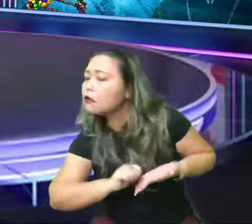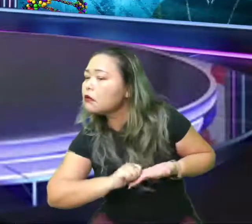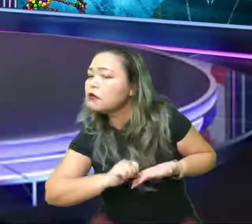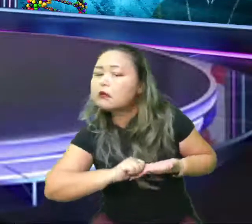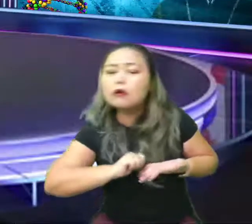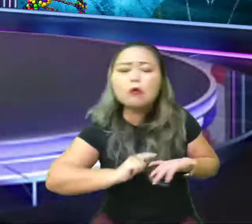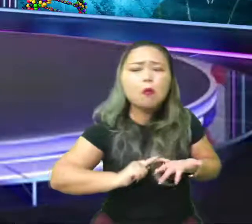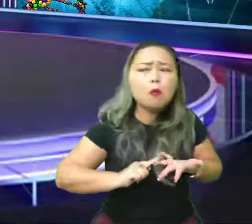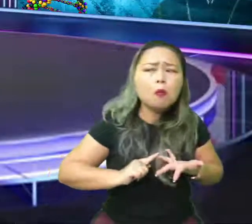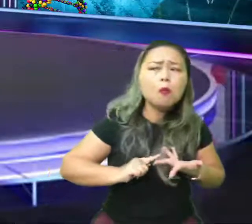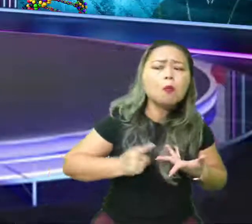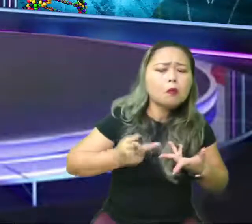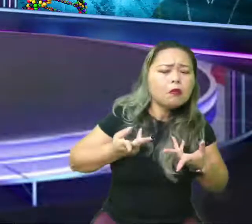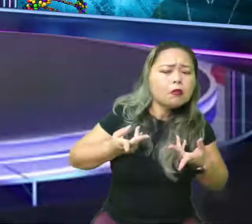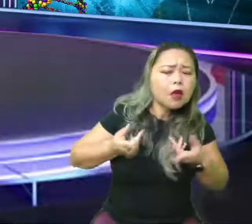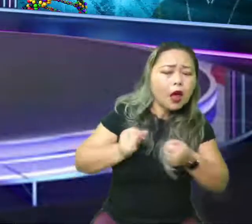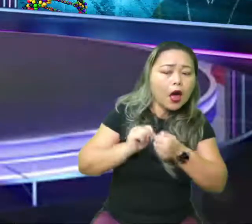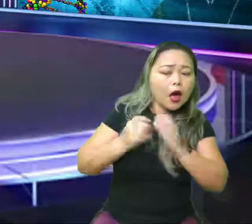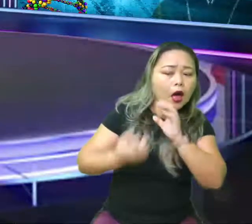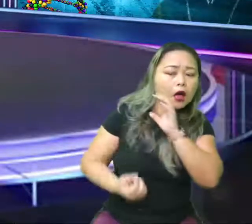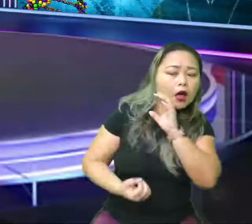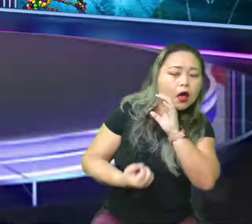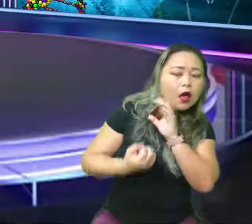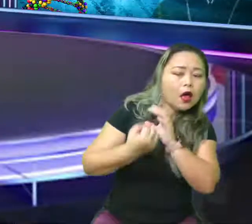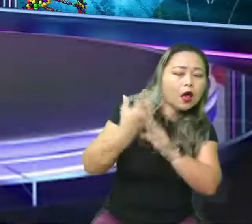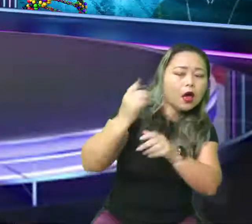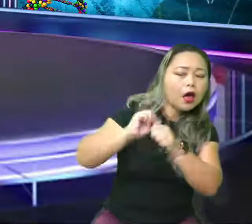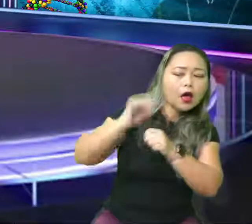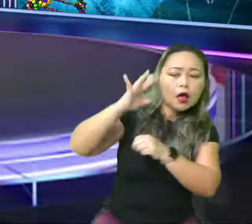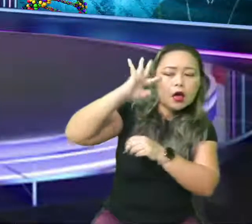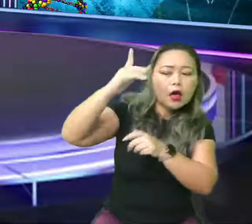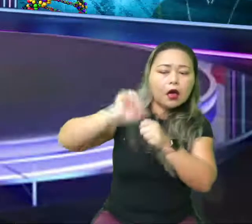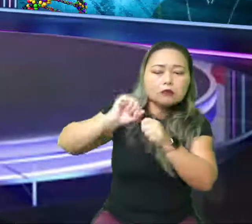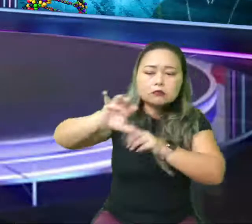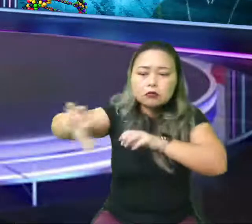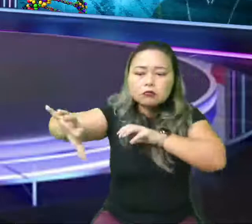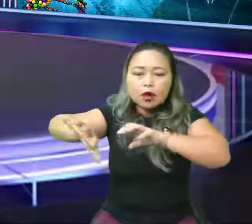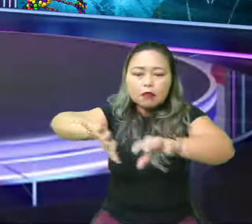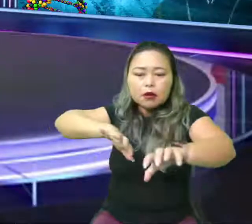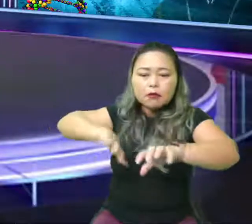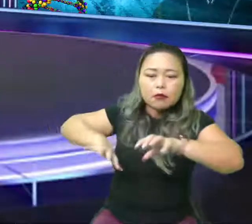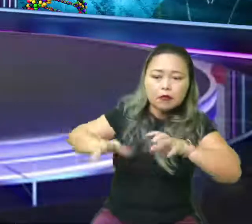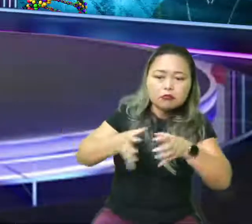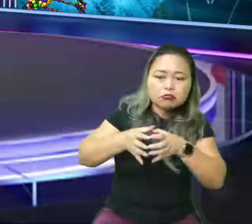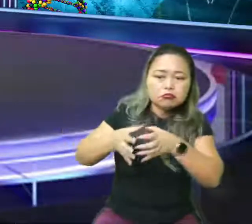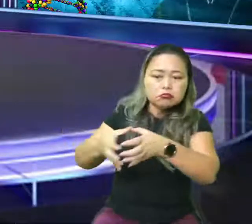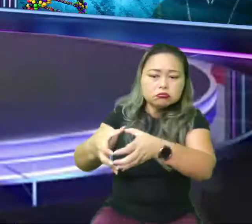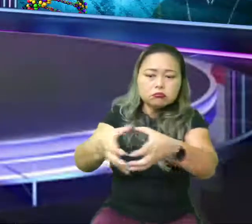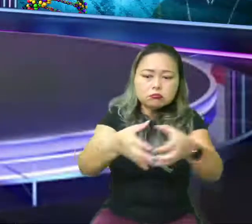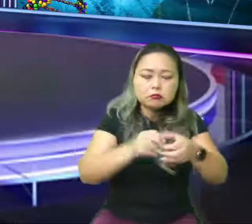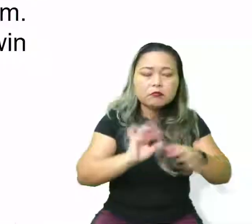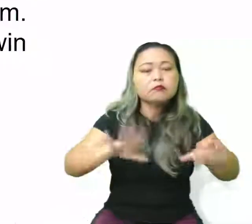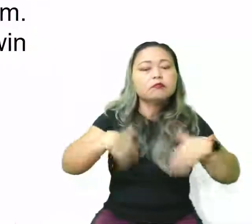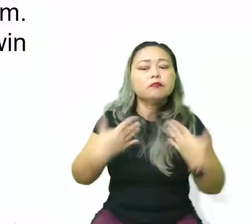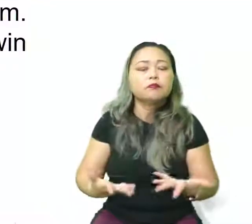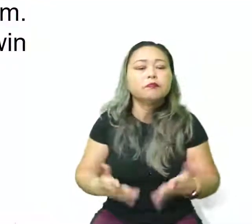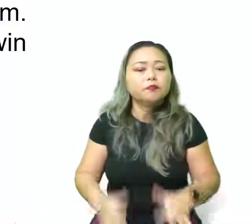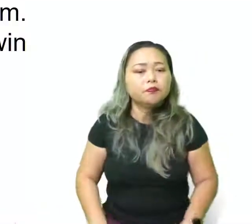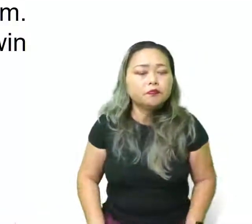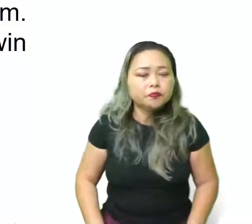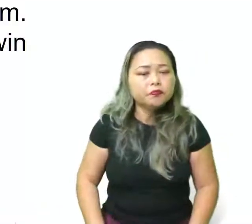e foram muito preciosas, e aí ele criou aí, então, a teoria da seleção, né, das espécies, ok? Continuando.